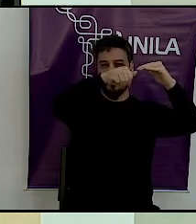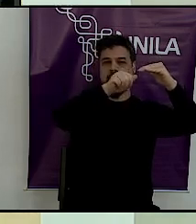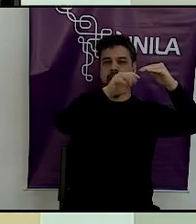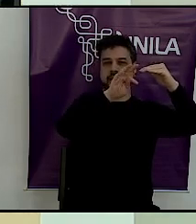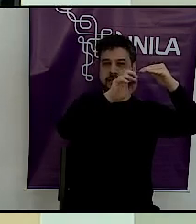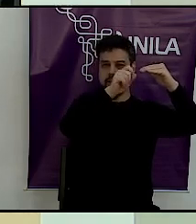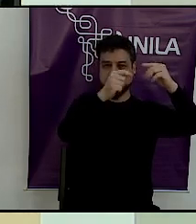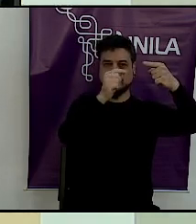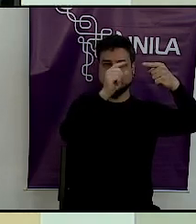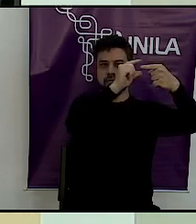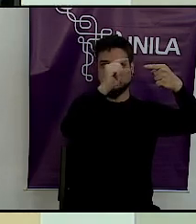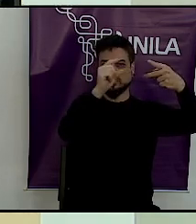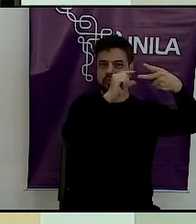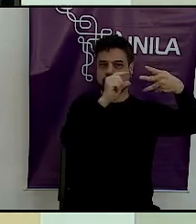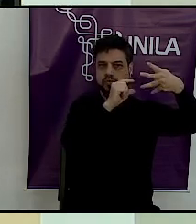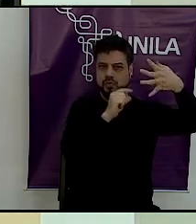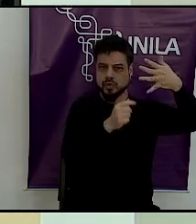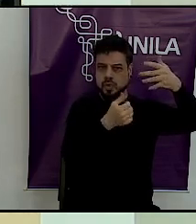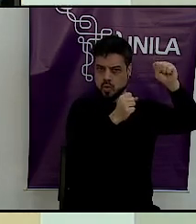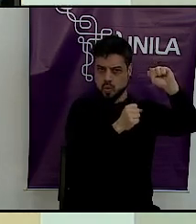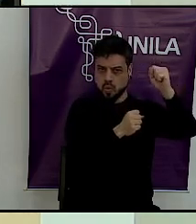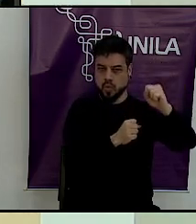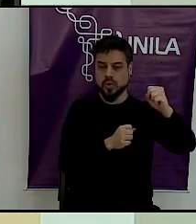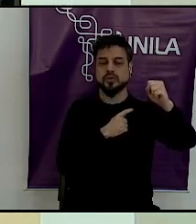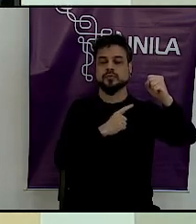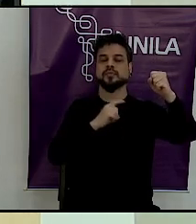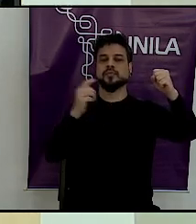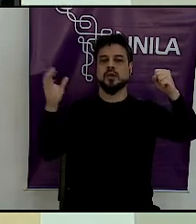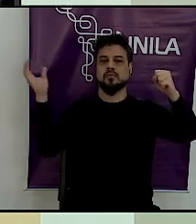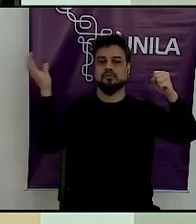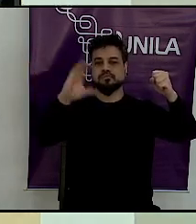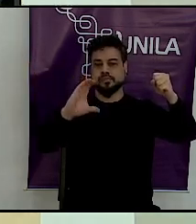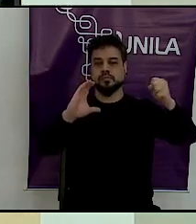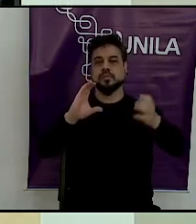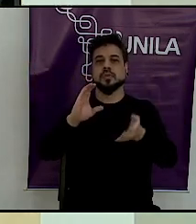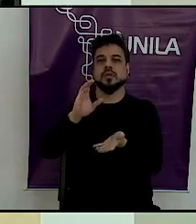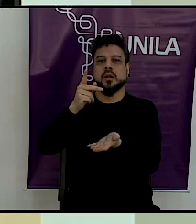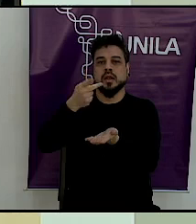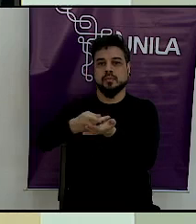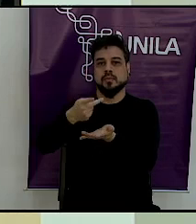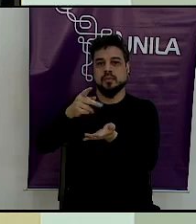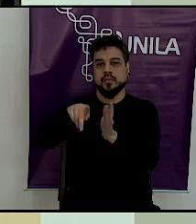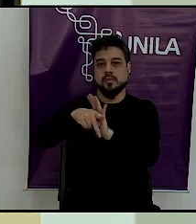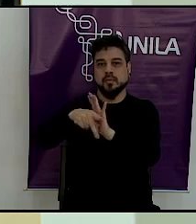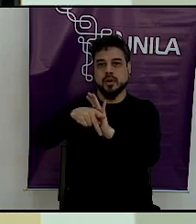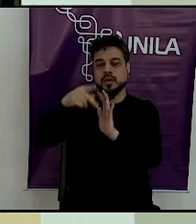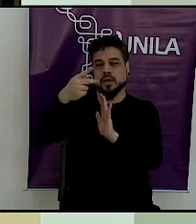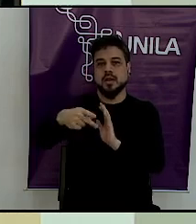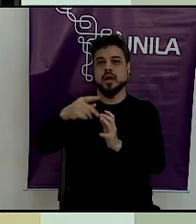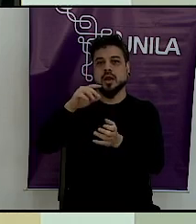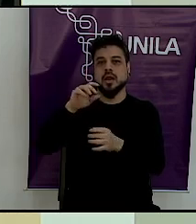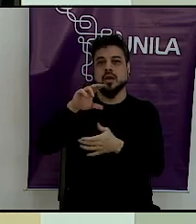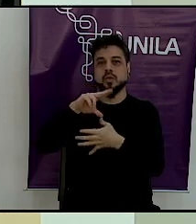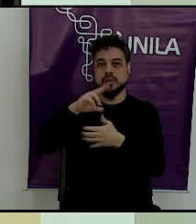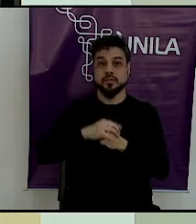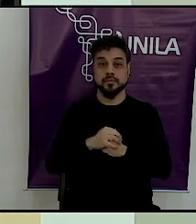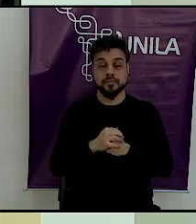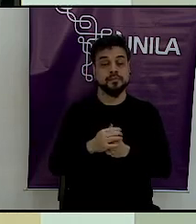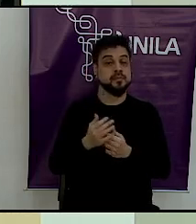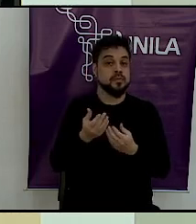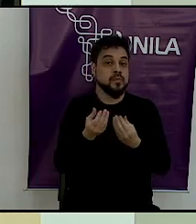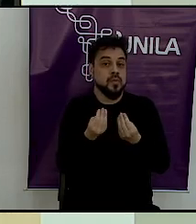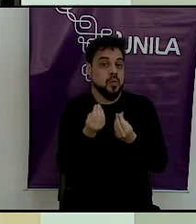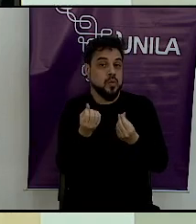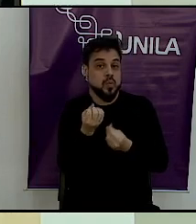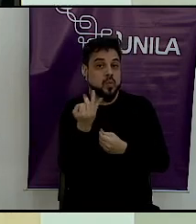recebe essas informações aqui. Eu vou detalhar um pouco mais essas informações, mas vem nesse formato, né? Quanto que a gente